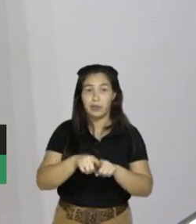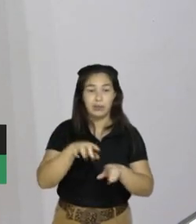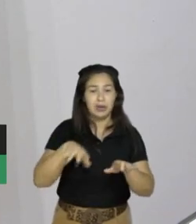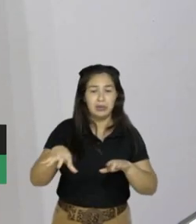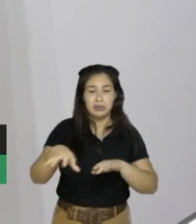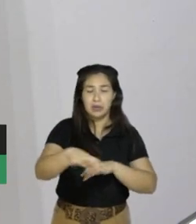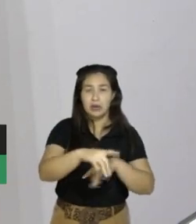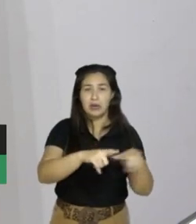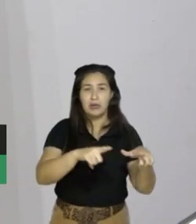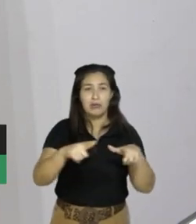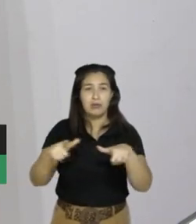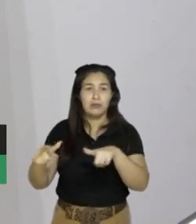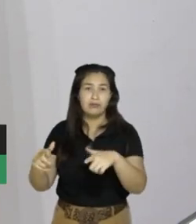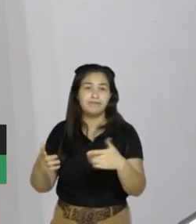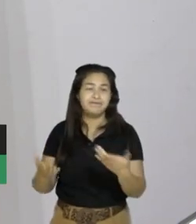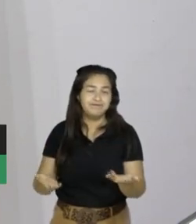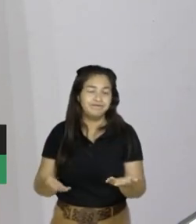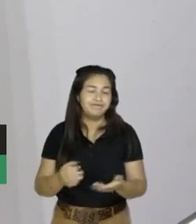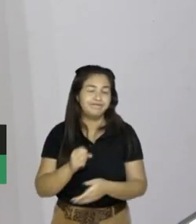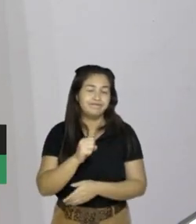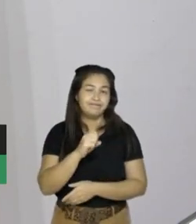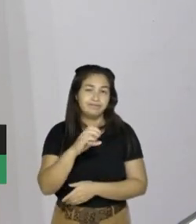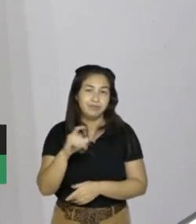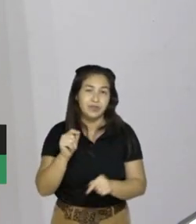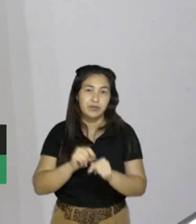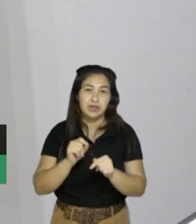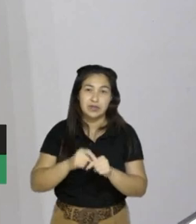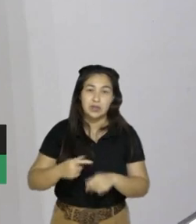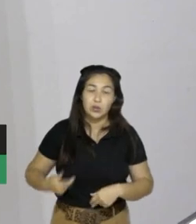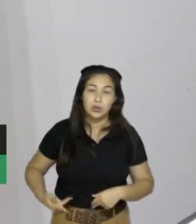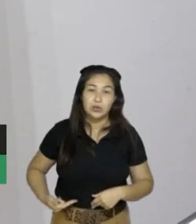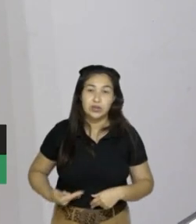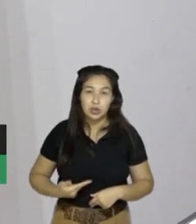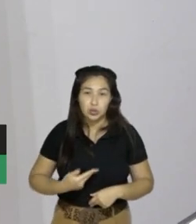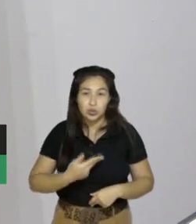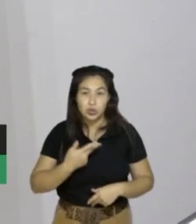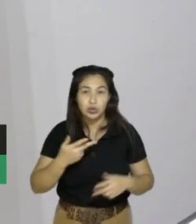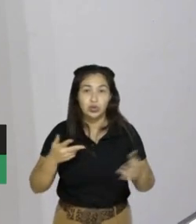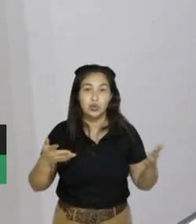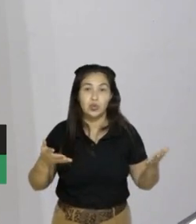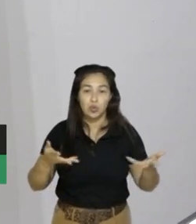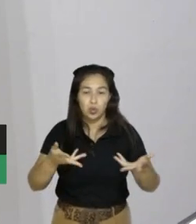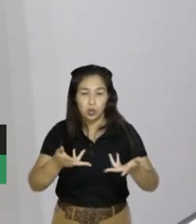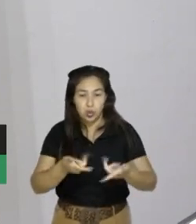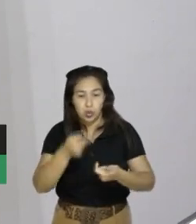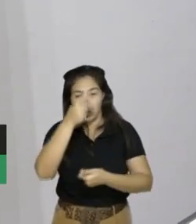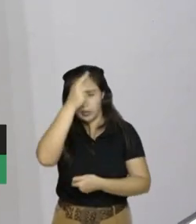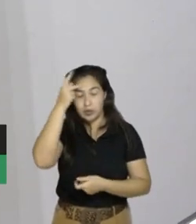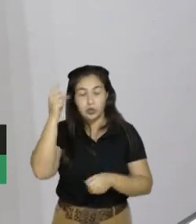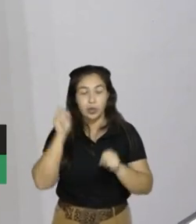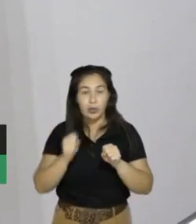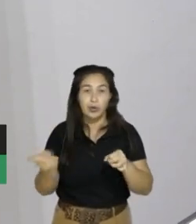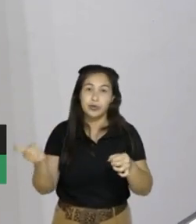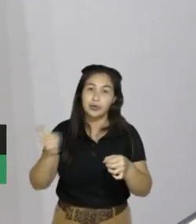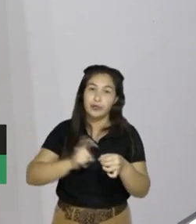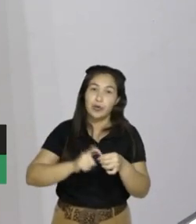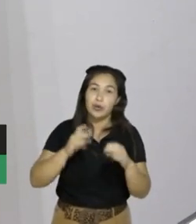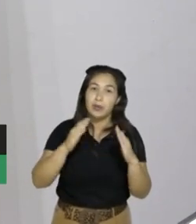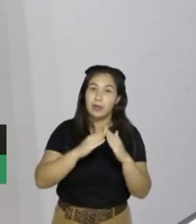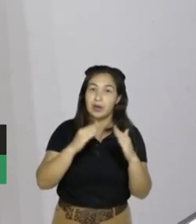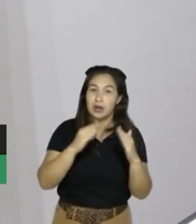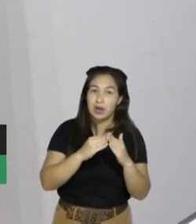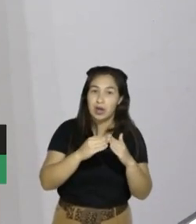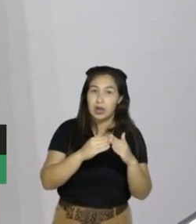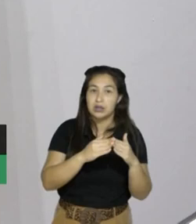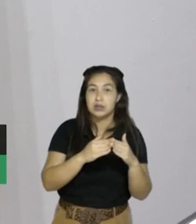rincões do Estado de Santa Catarina fazendo cirurgias de qualidade para que as pessoas possam retornar para casa e depois voltarem